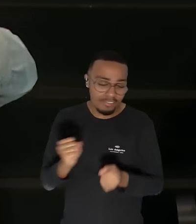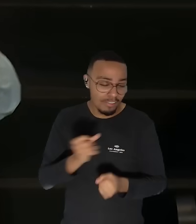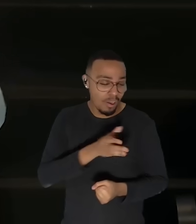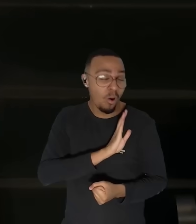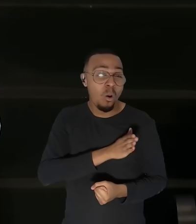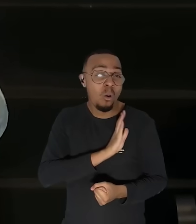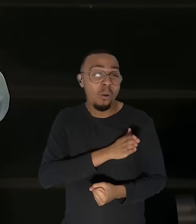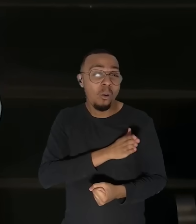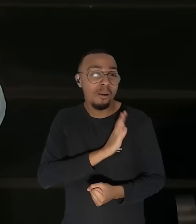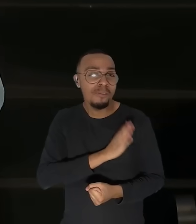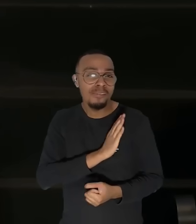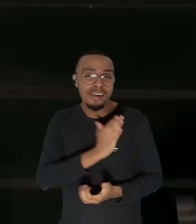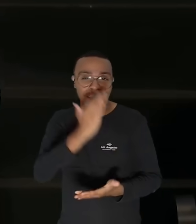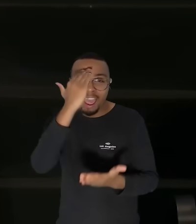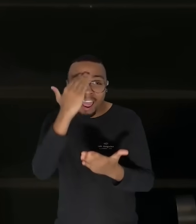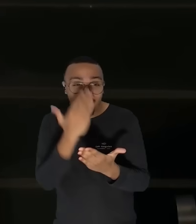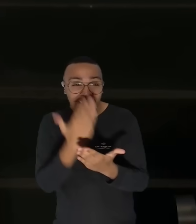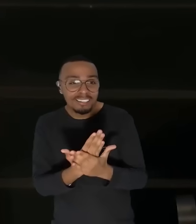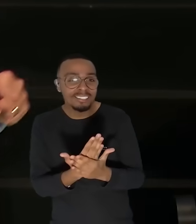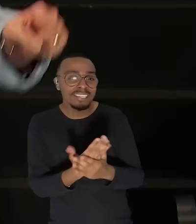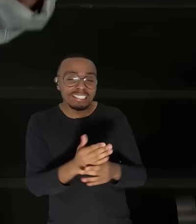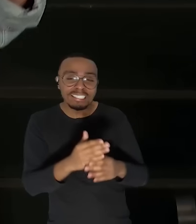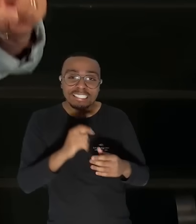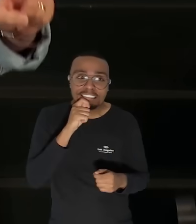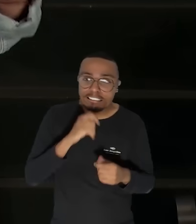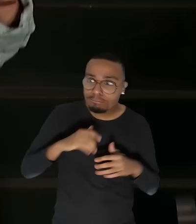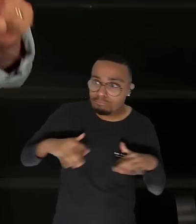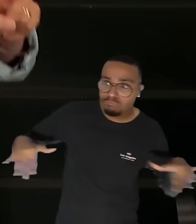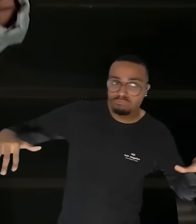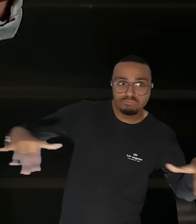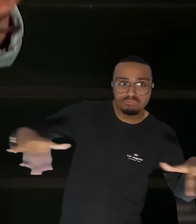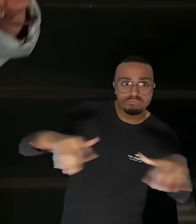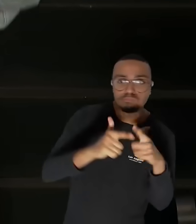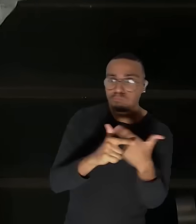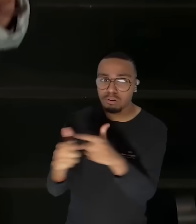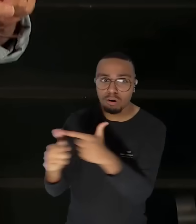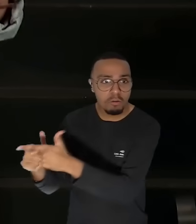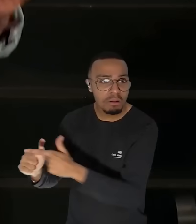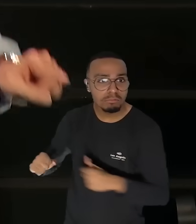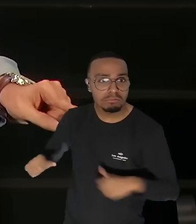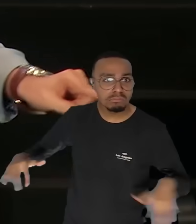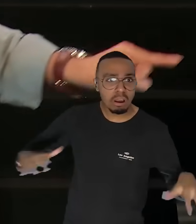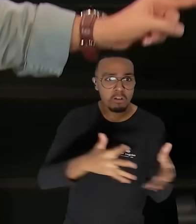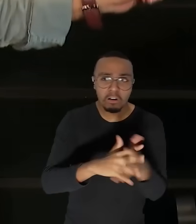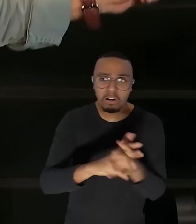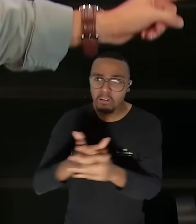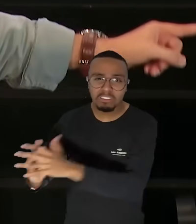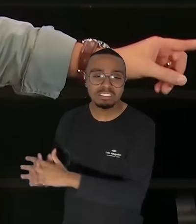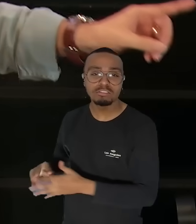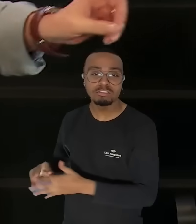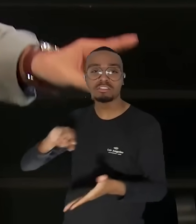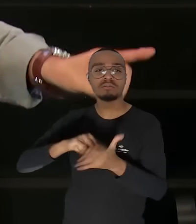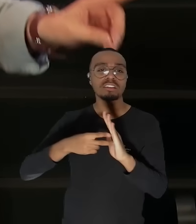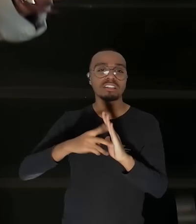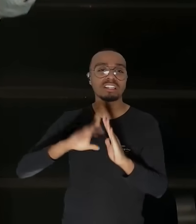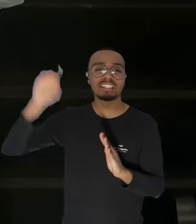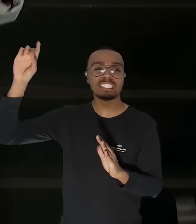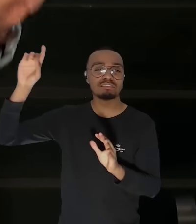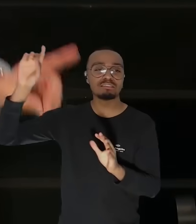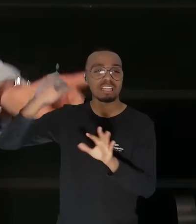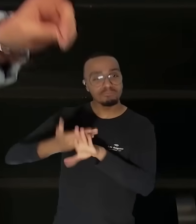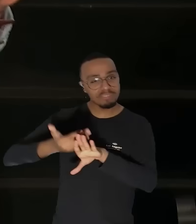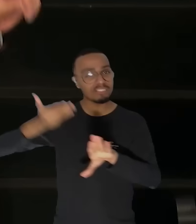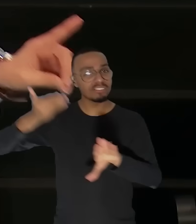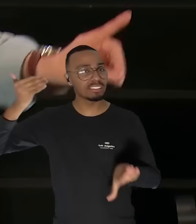que uma tempestade indica a ausência de Deus. O fato de toda essa bagunça estar acontecendo jamais vai indicar